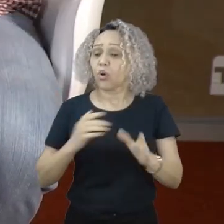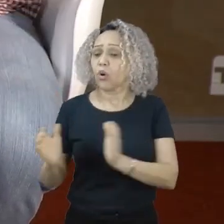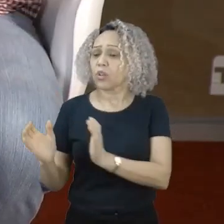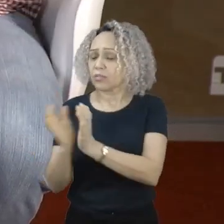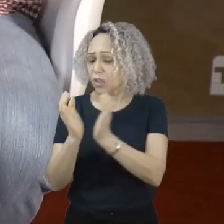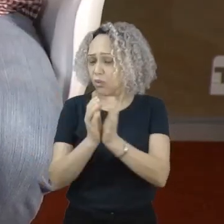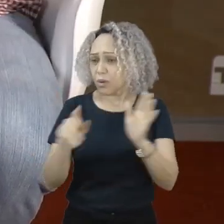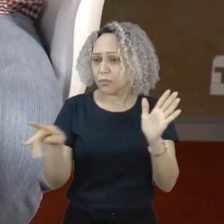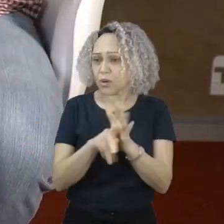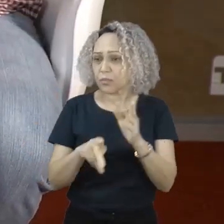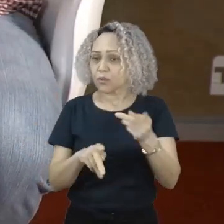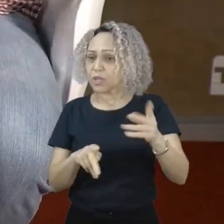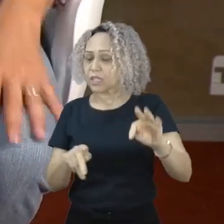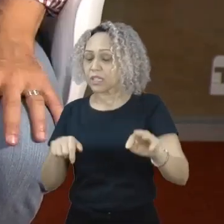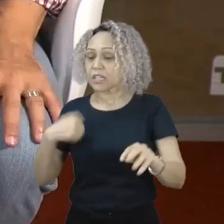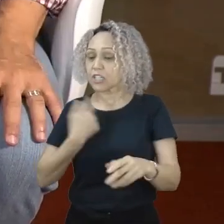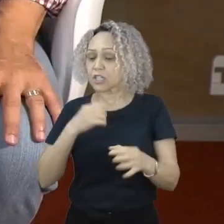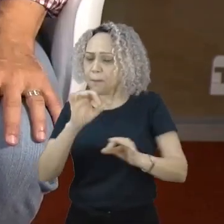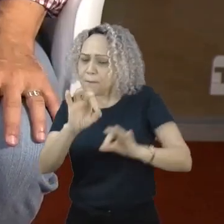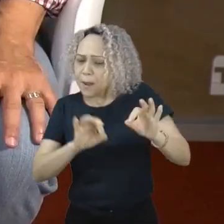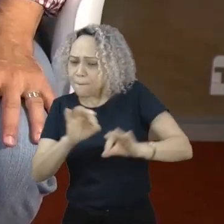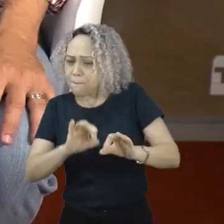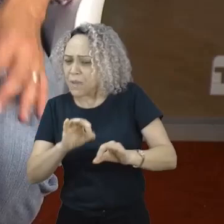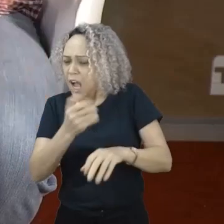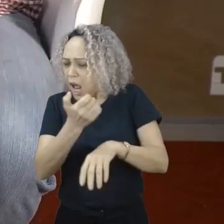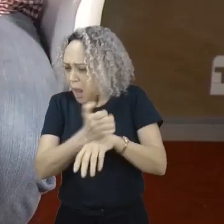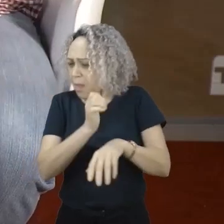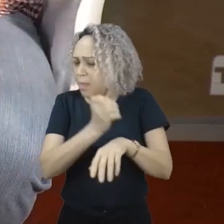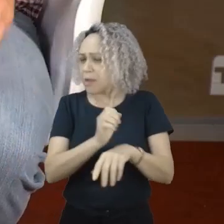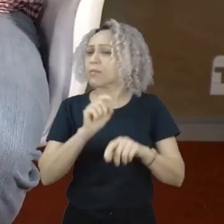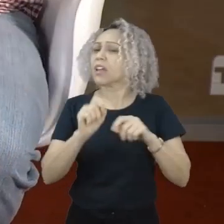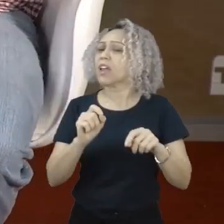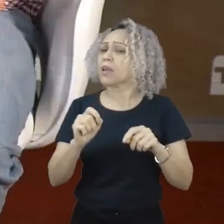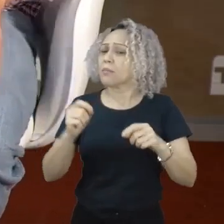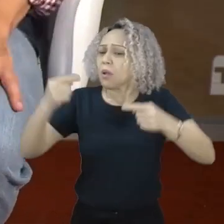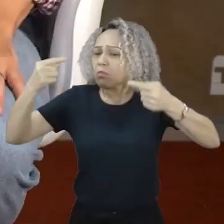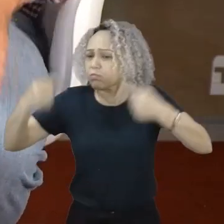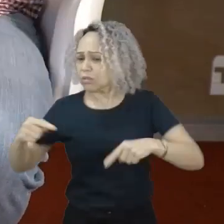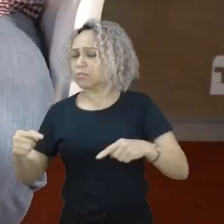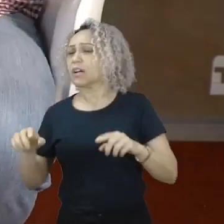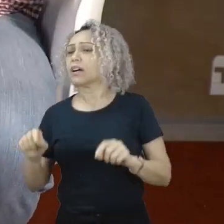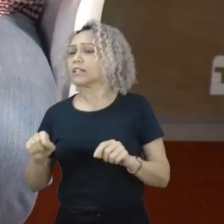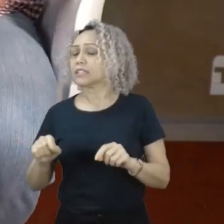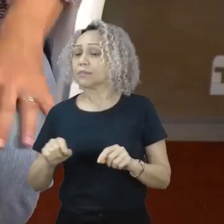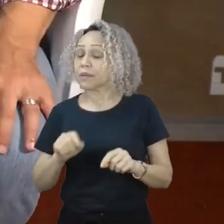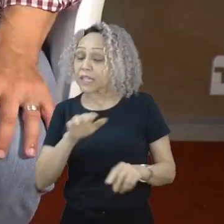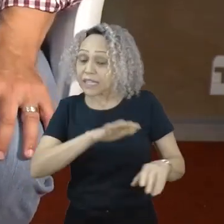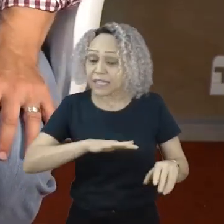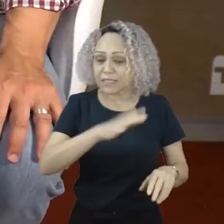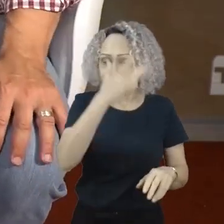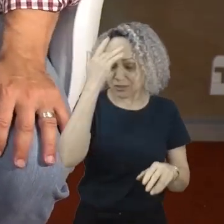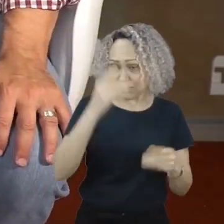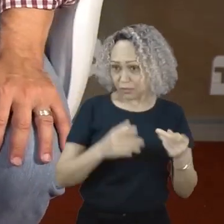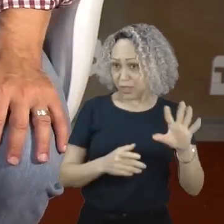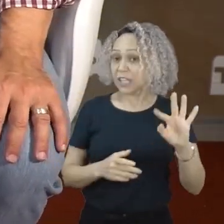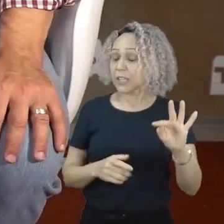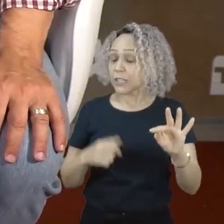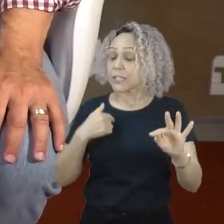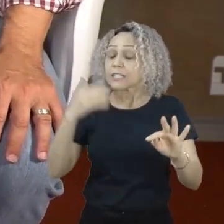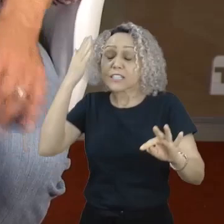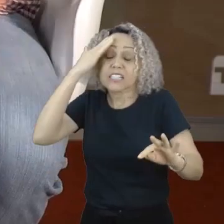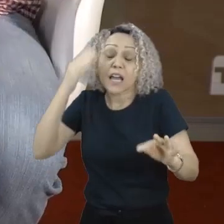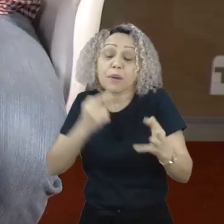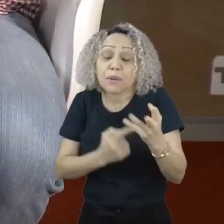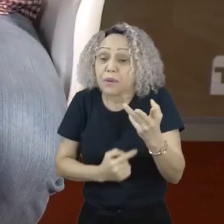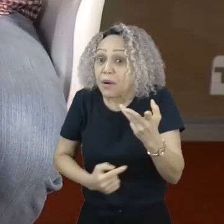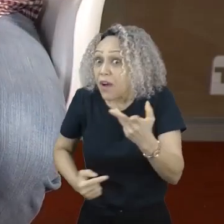questões muito importantes que a gente tem fortalecido aqui é que o pessoal tenha na ponta da língua tudo que o presidente Lula tem feito em cada cidade do